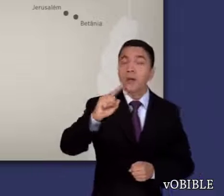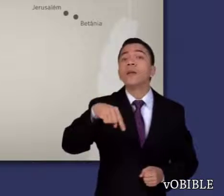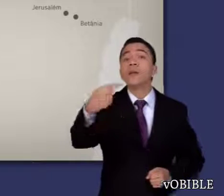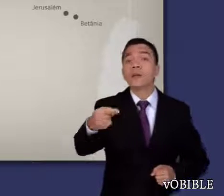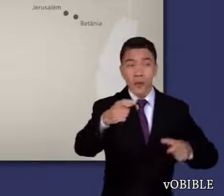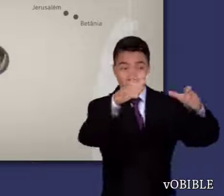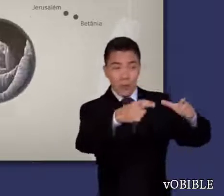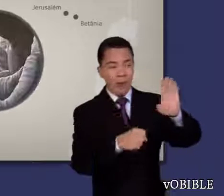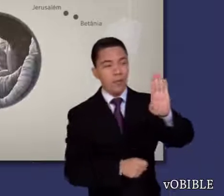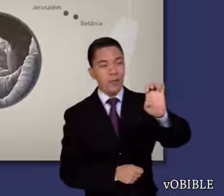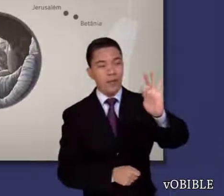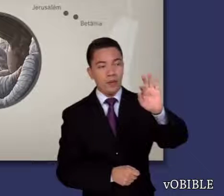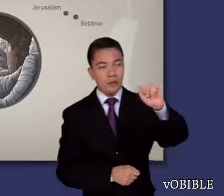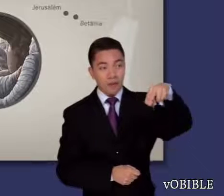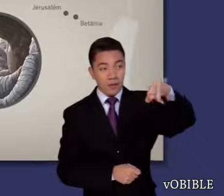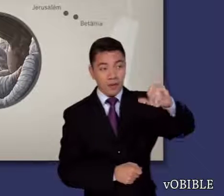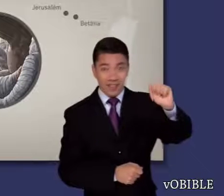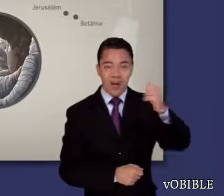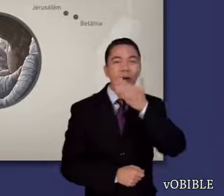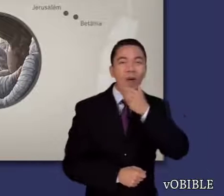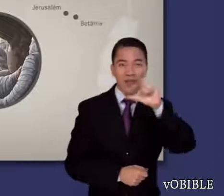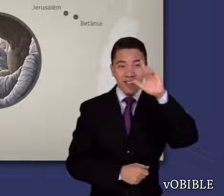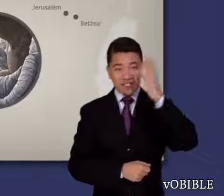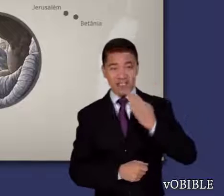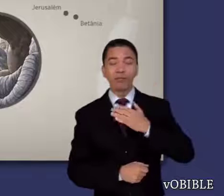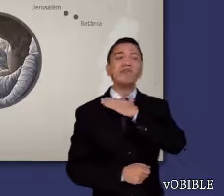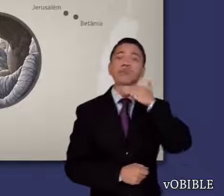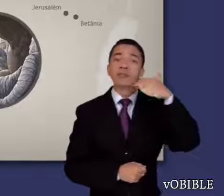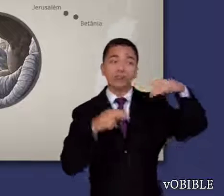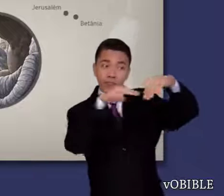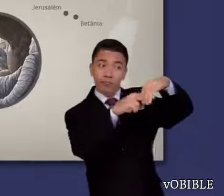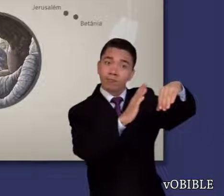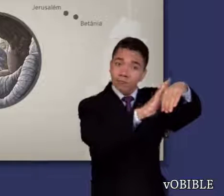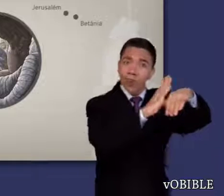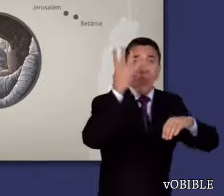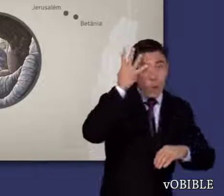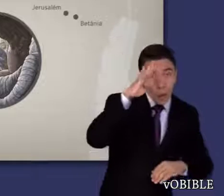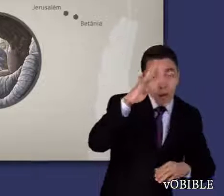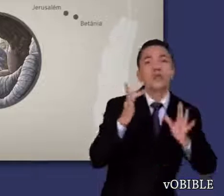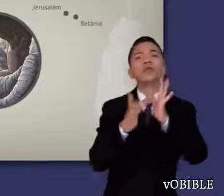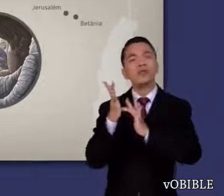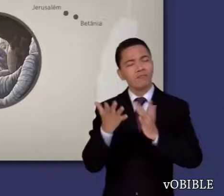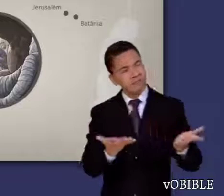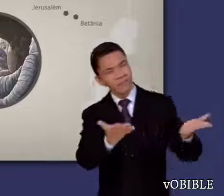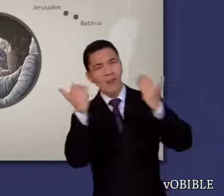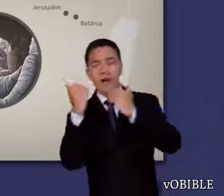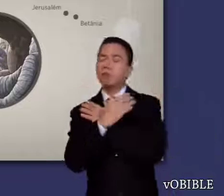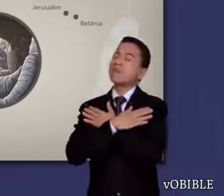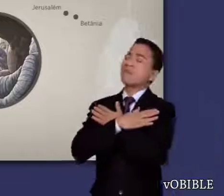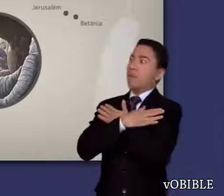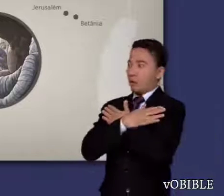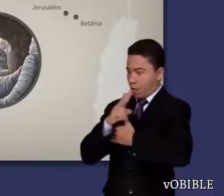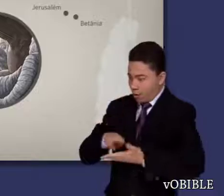Jesus viaja até Betânia e ressuscita seu amigo Lázaro. Lázaro já está morto há 4 dias. Mesmo assim,